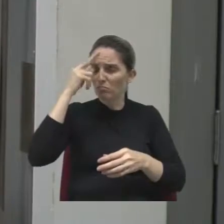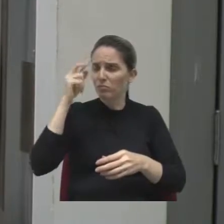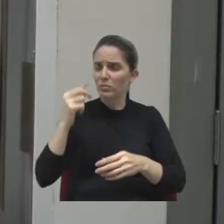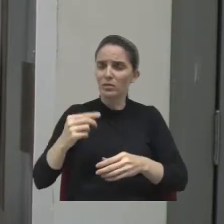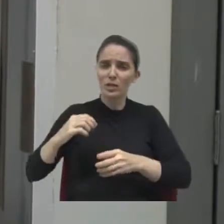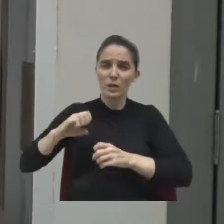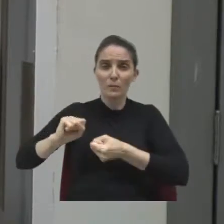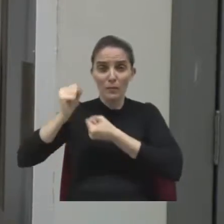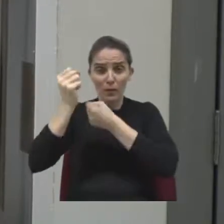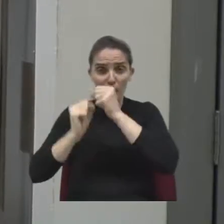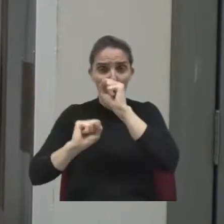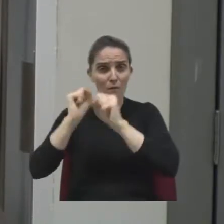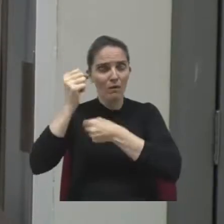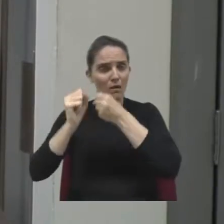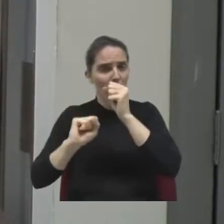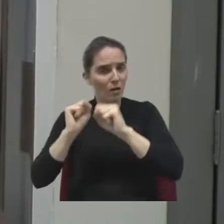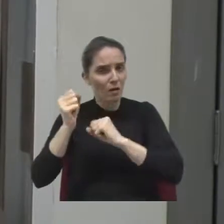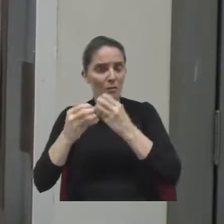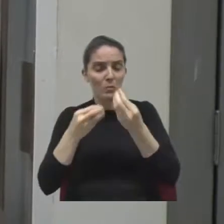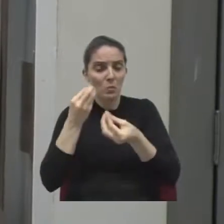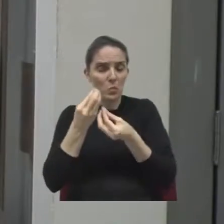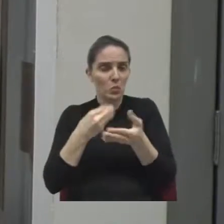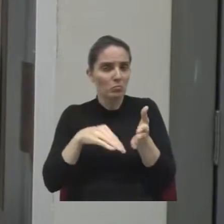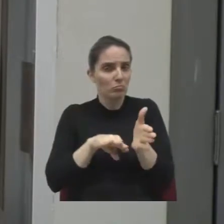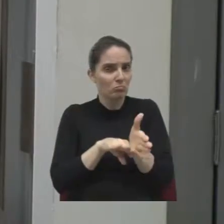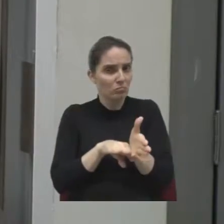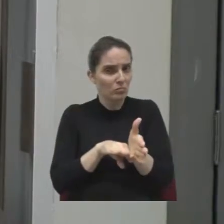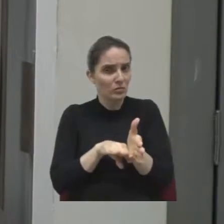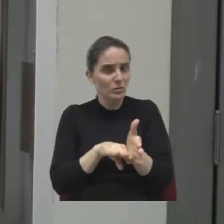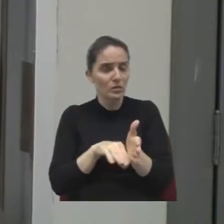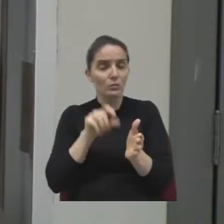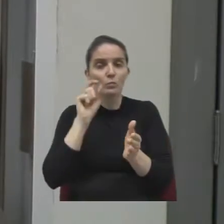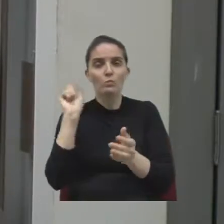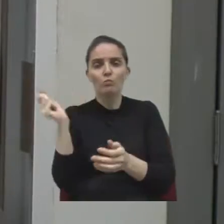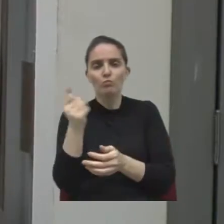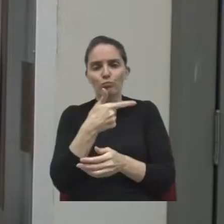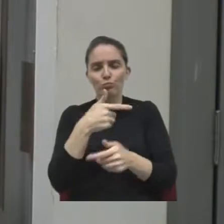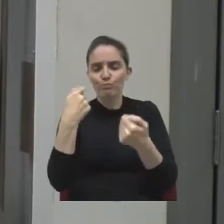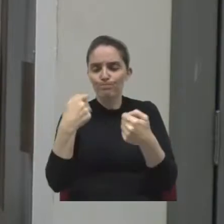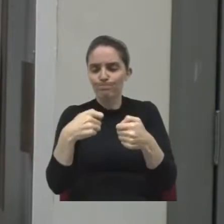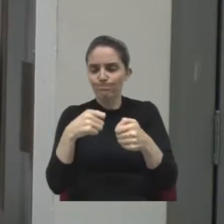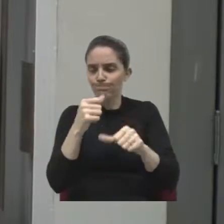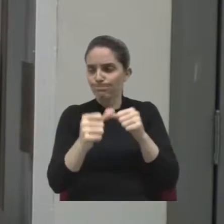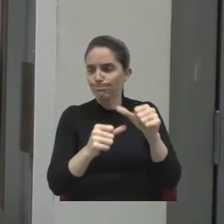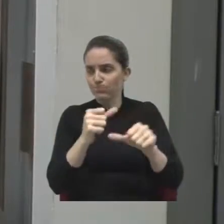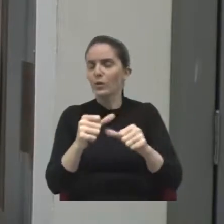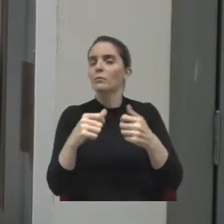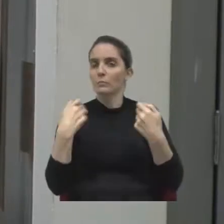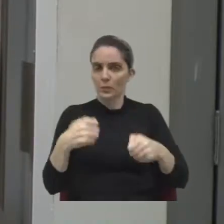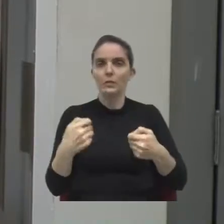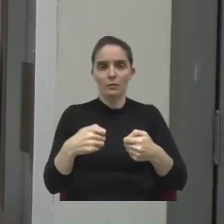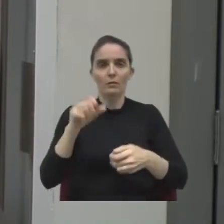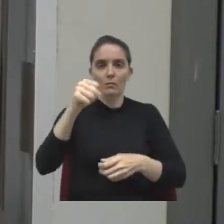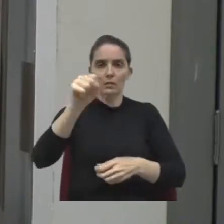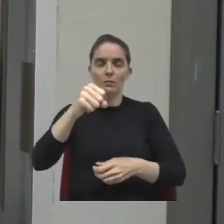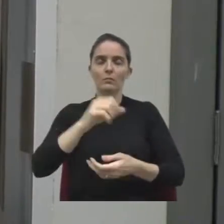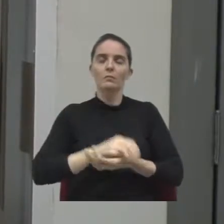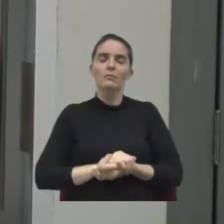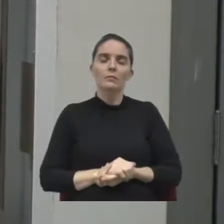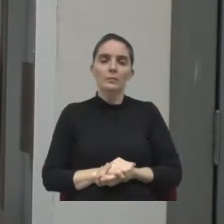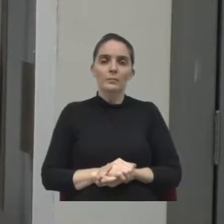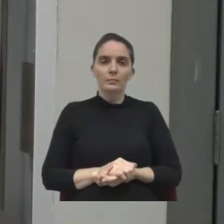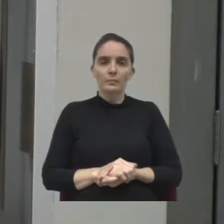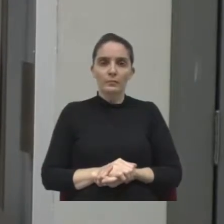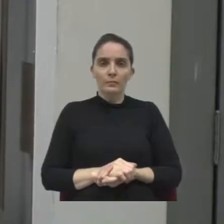do que a gente chegou e do que a gente precisa mudar, realmente é necessário. Né? Eu sei que, no momento, para